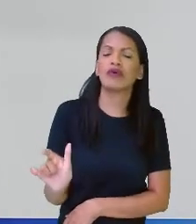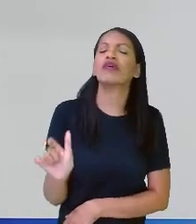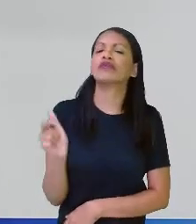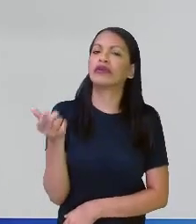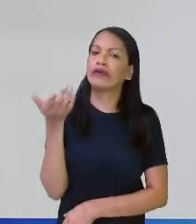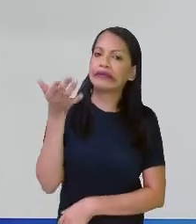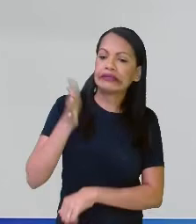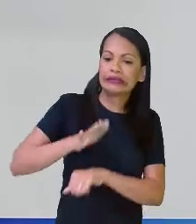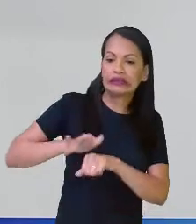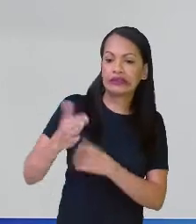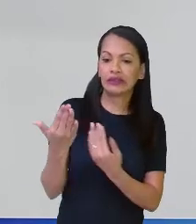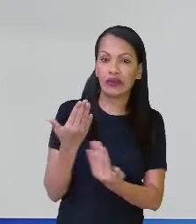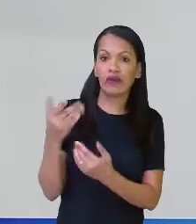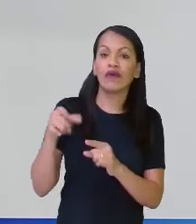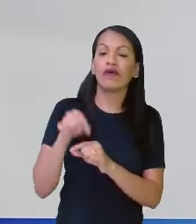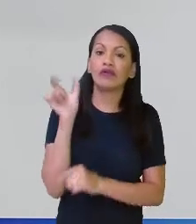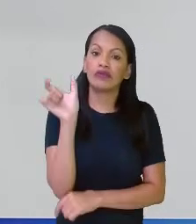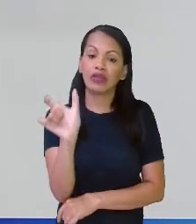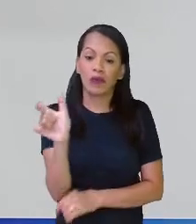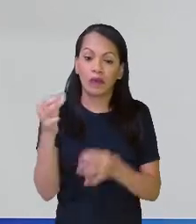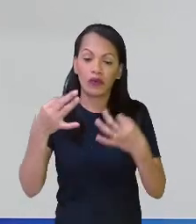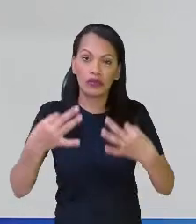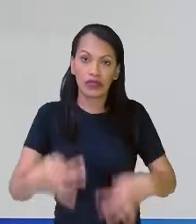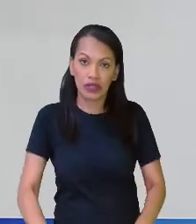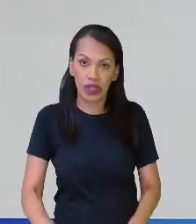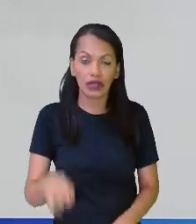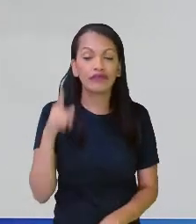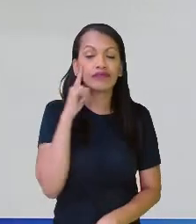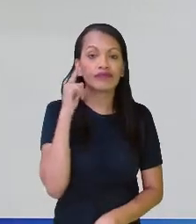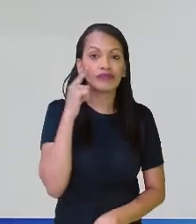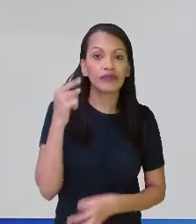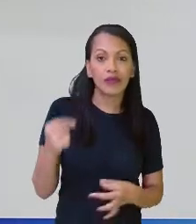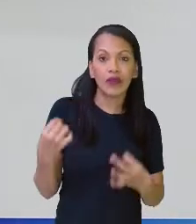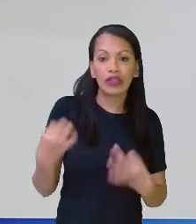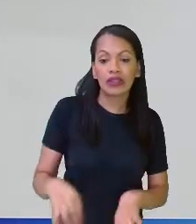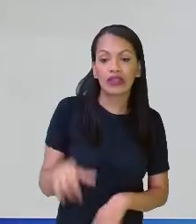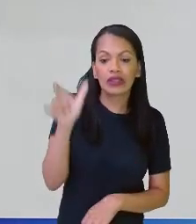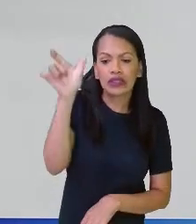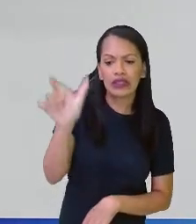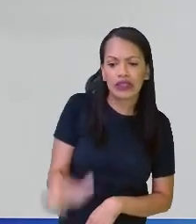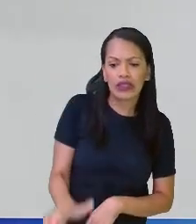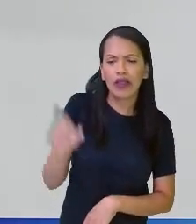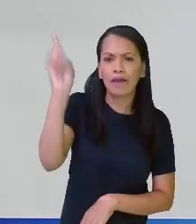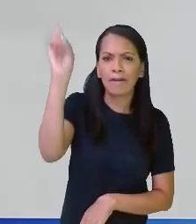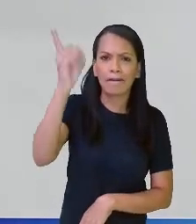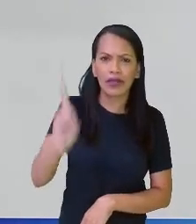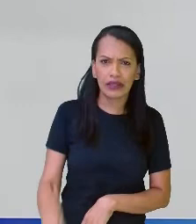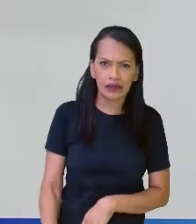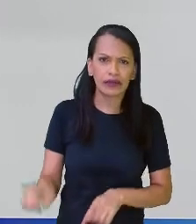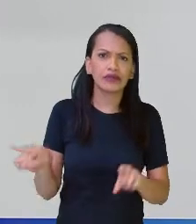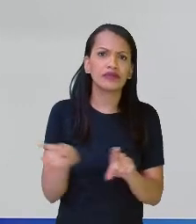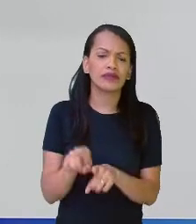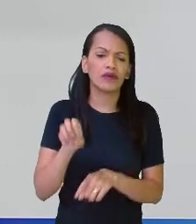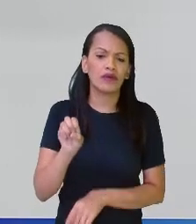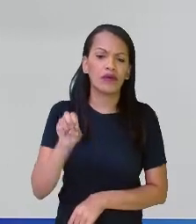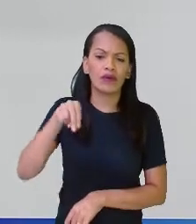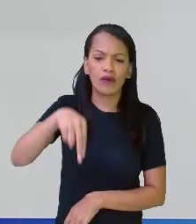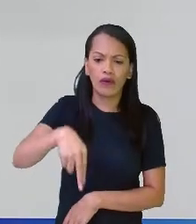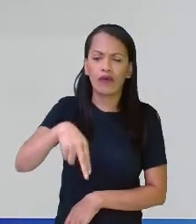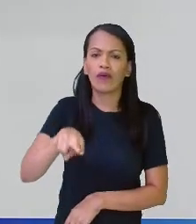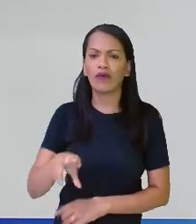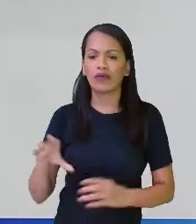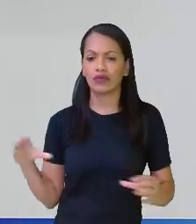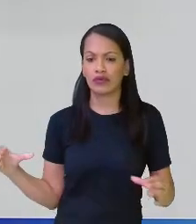tá? A gente tem que usar os termos corretos. E a gente diz que a pessoa com deficiência, de acordo até com a ONU, que é a Organização